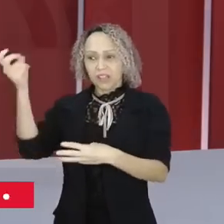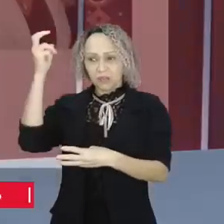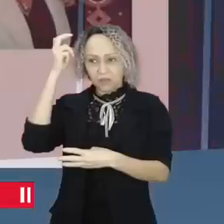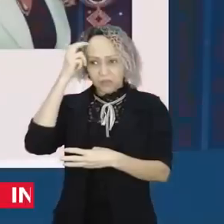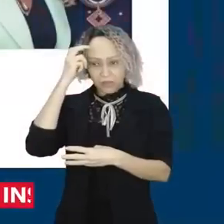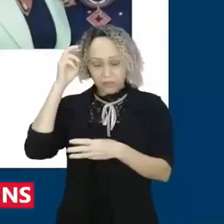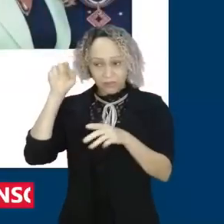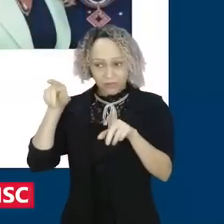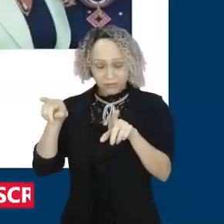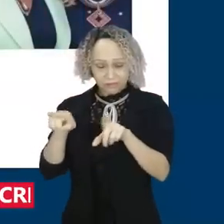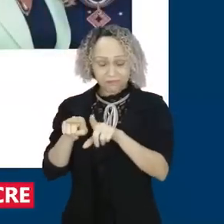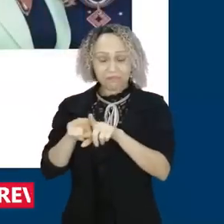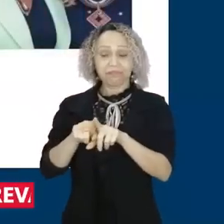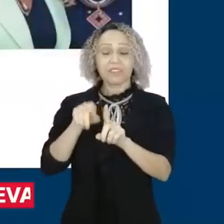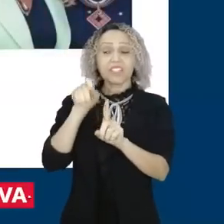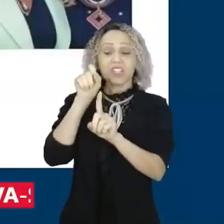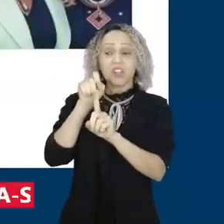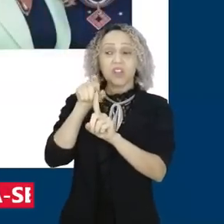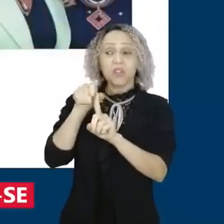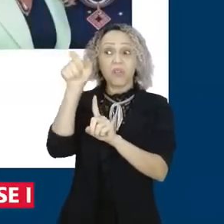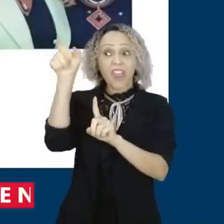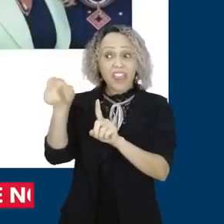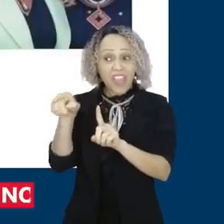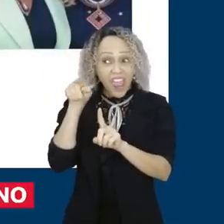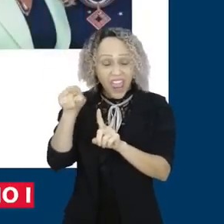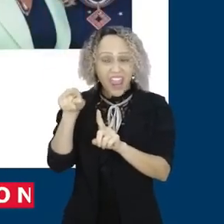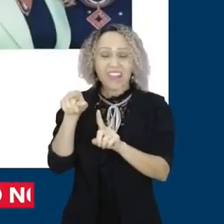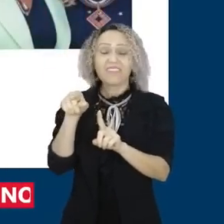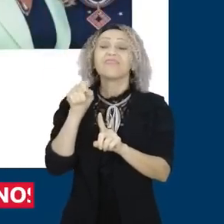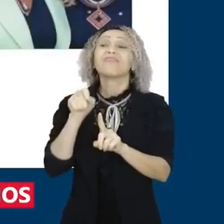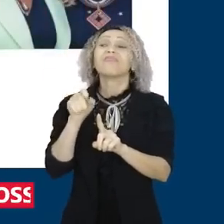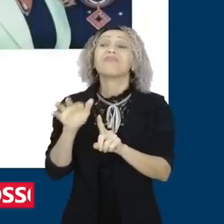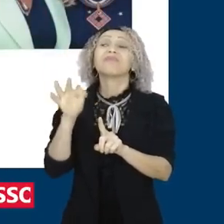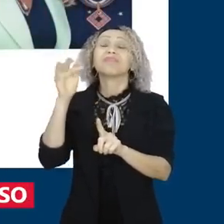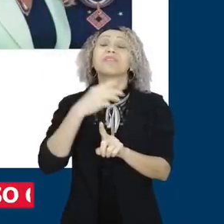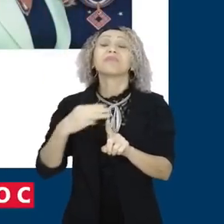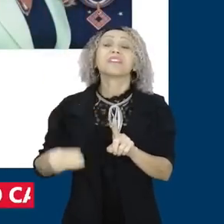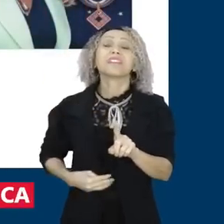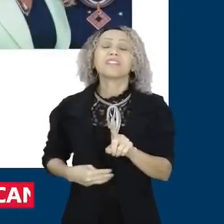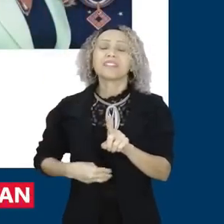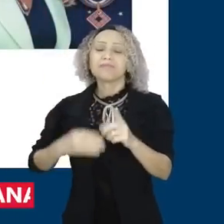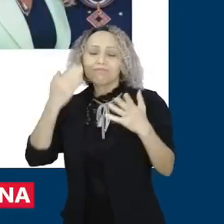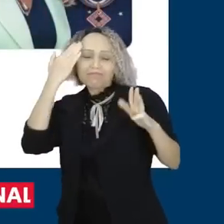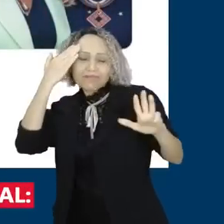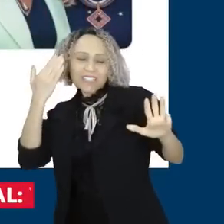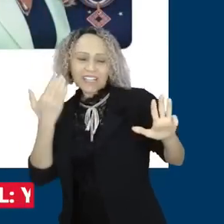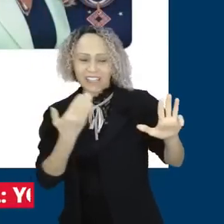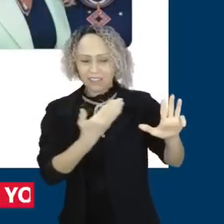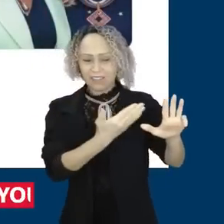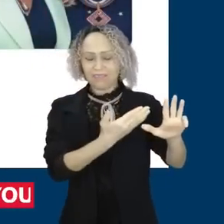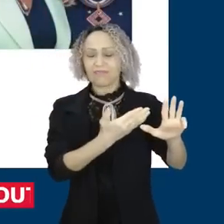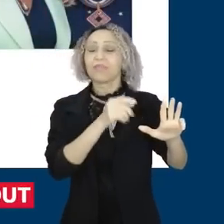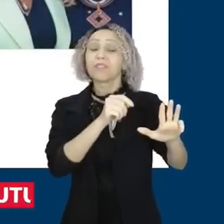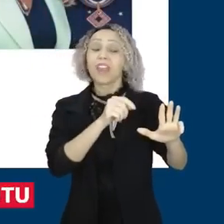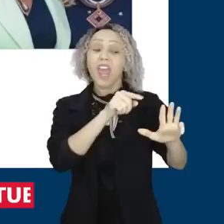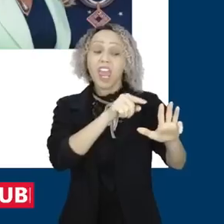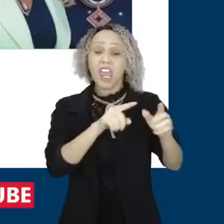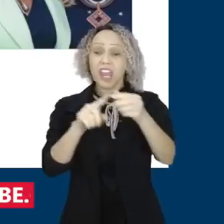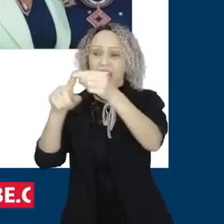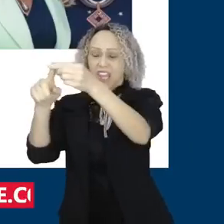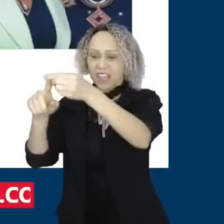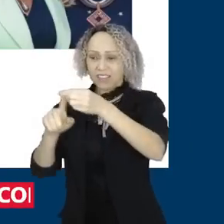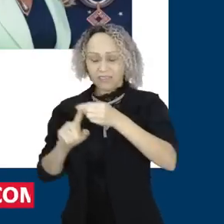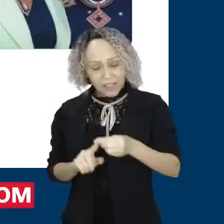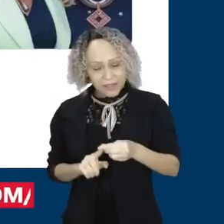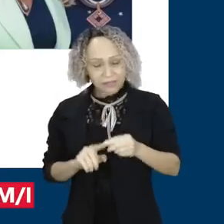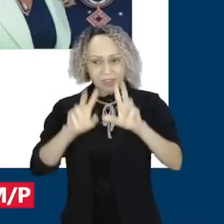e agora futura ministra da Cultura, Margareth Menezes, fez um agradecimento ao presidente Lula pela indicação. Ela disse: agradeço